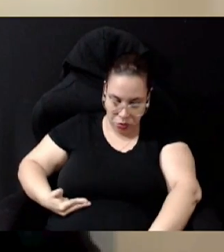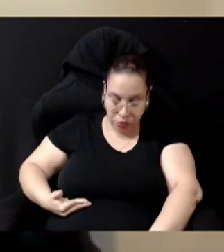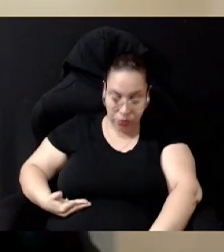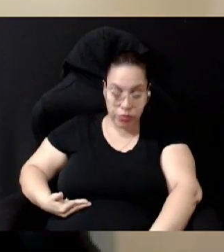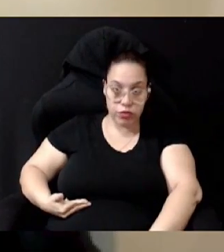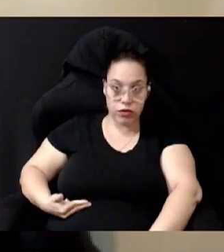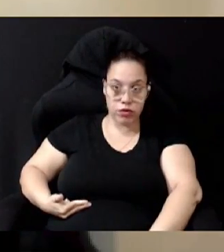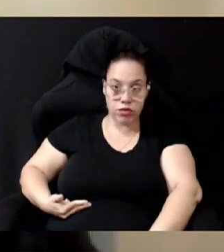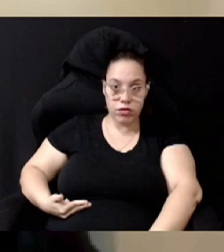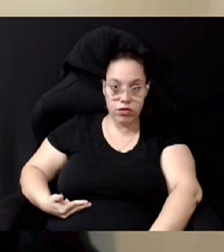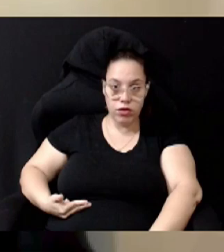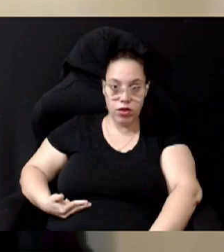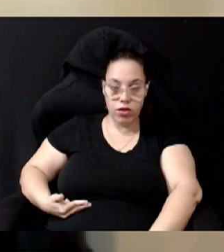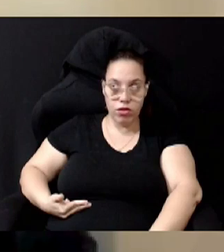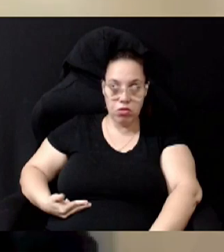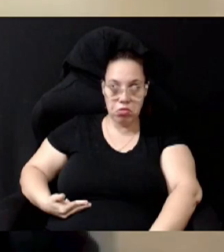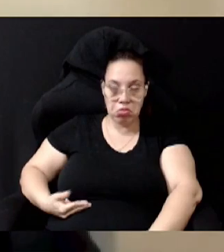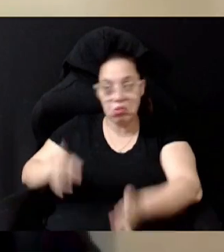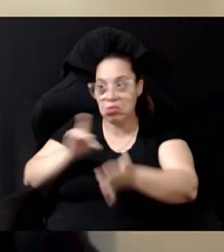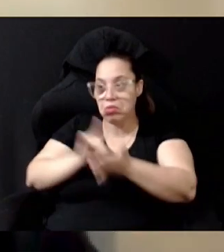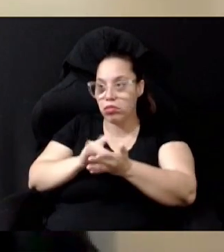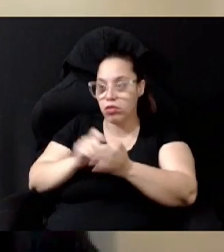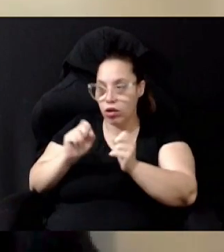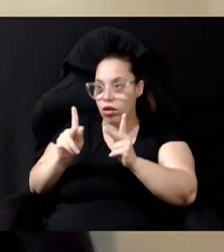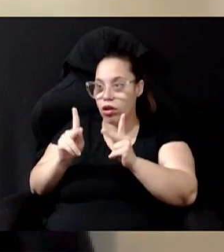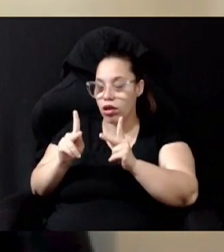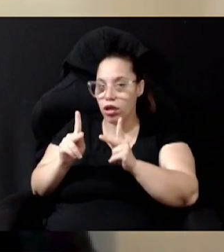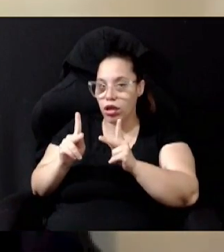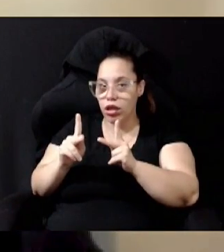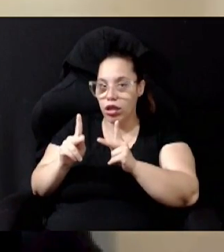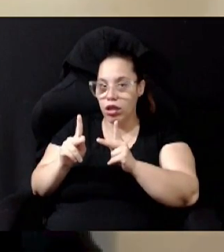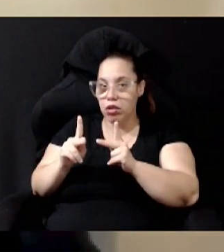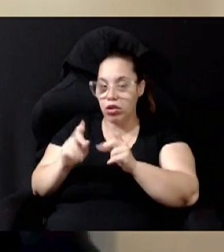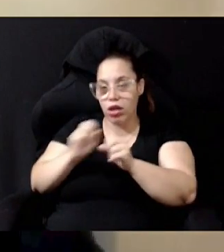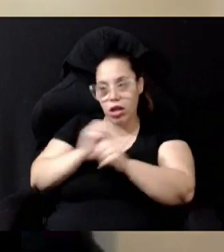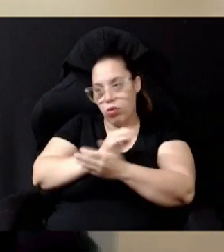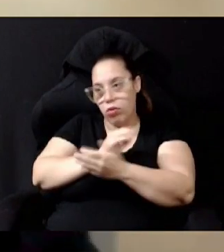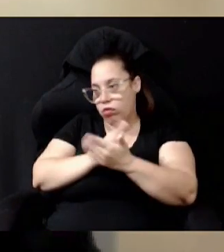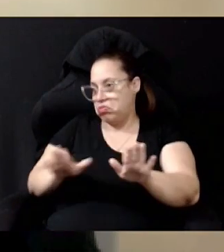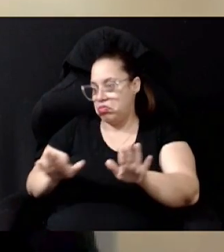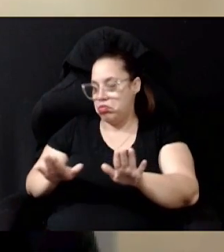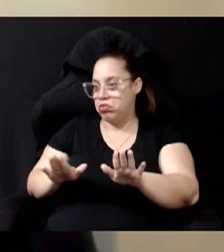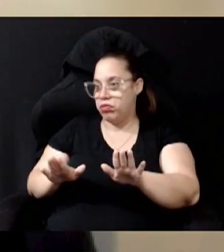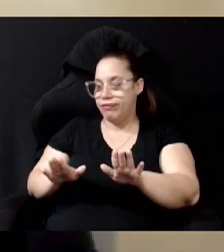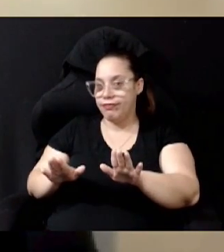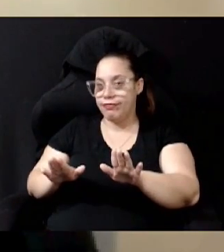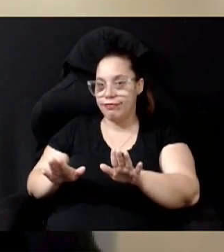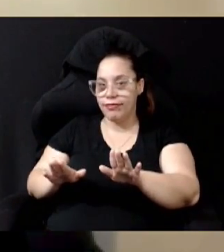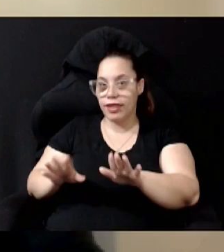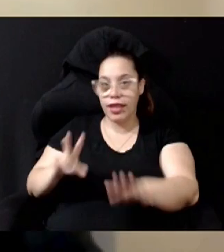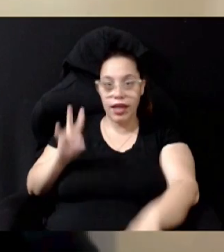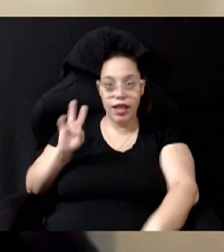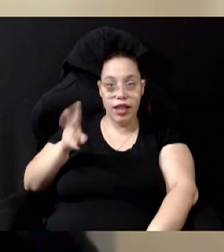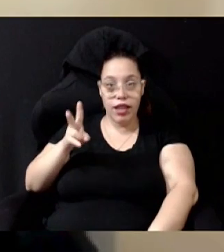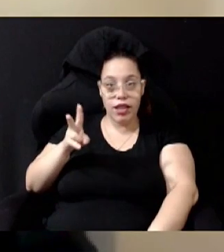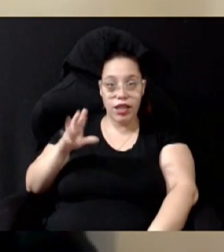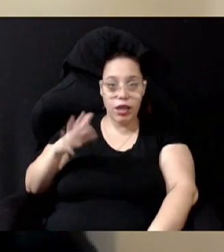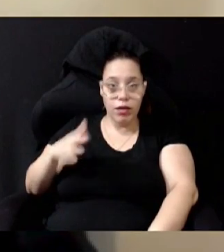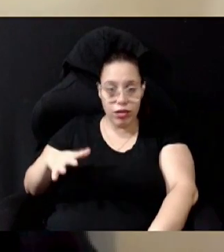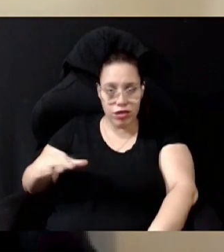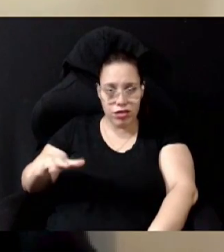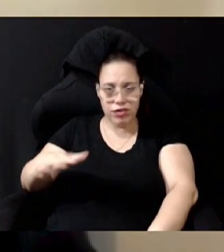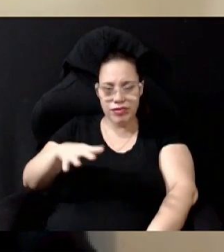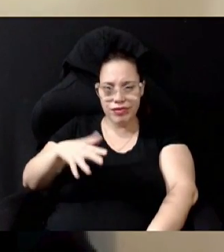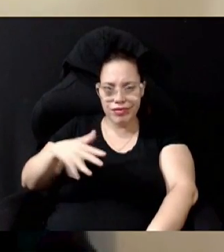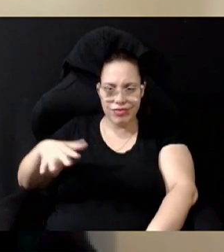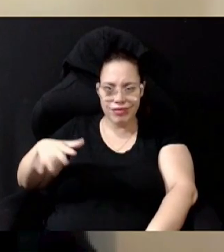ali, resolveu aquela condição aguda, está resolvido. Mas a pessoa sempre vai ter Parkinson. Se no momento